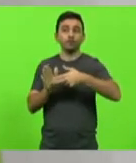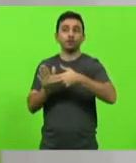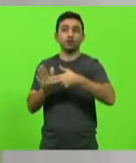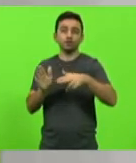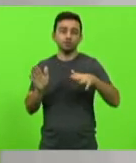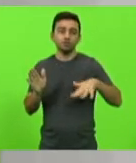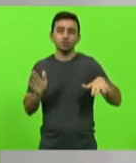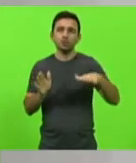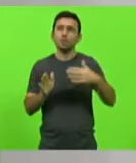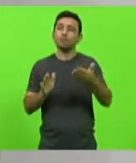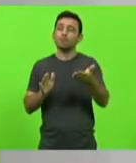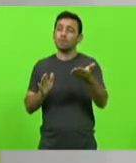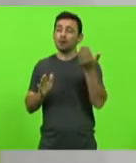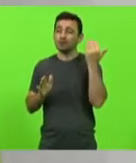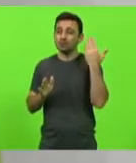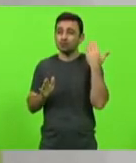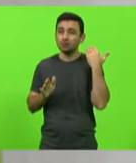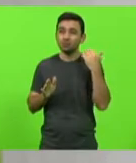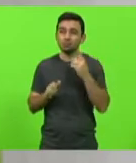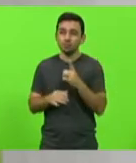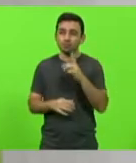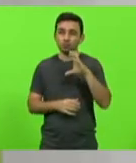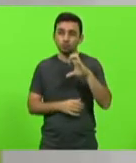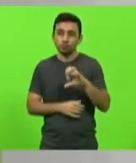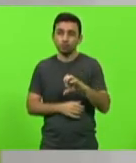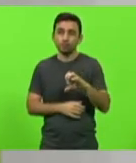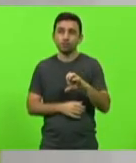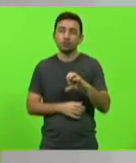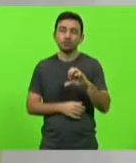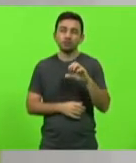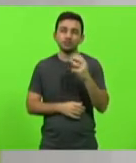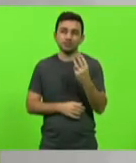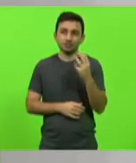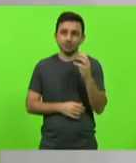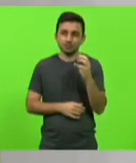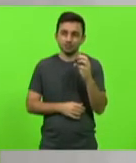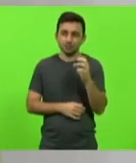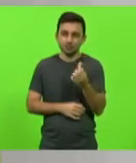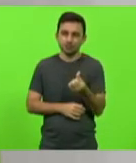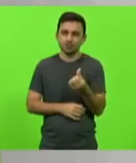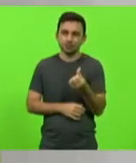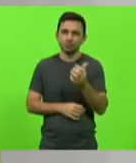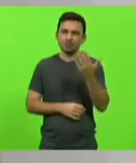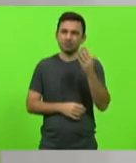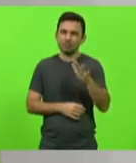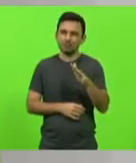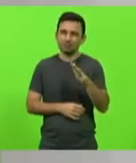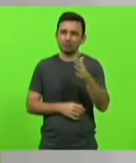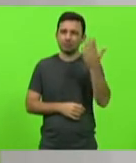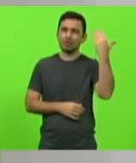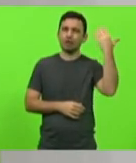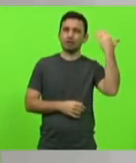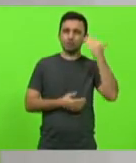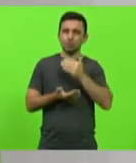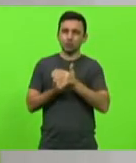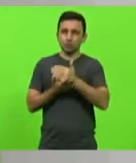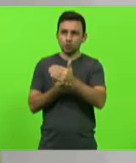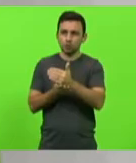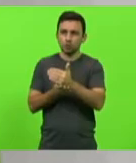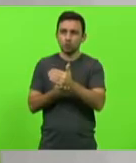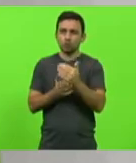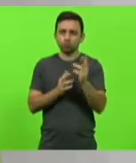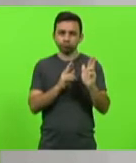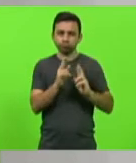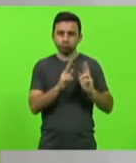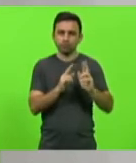nós tínhamos, em 1936, que começaram as rodovias, e